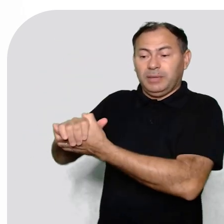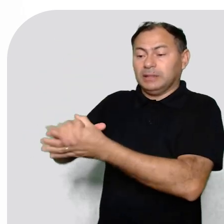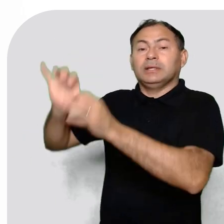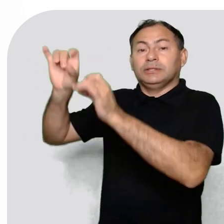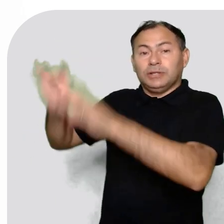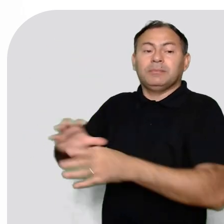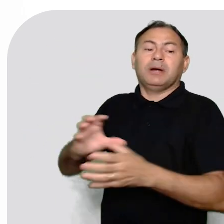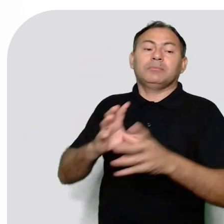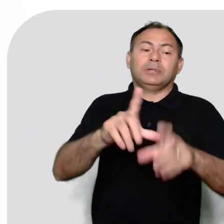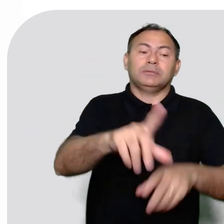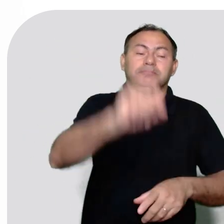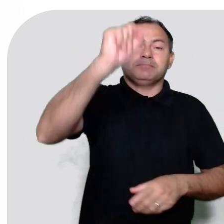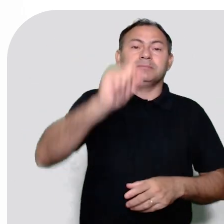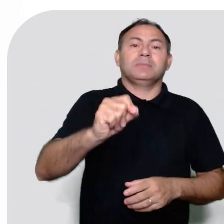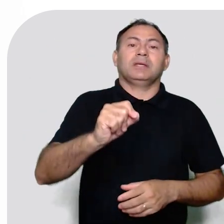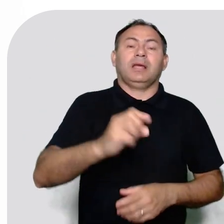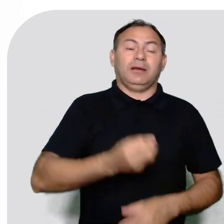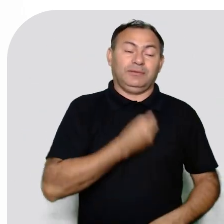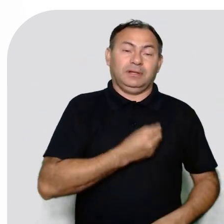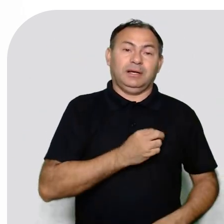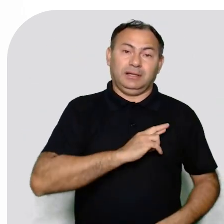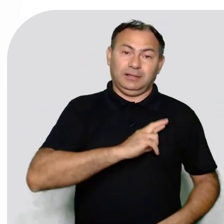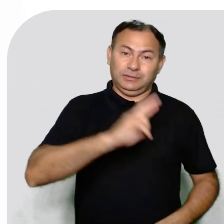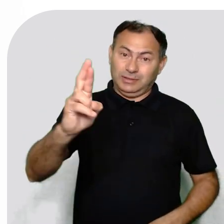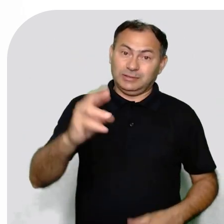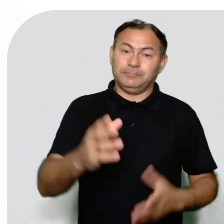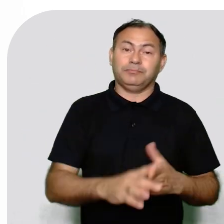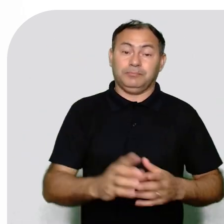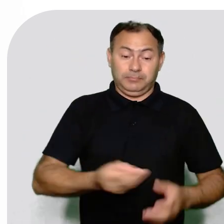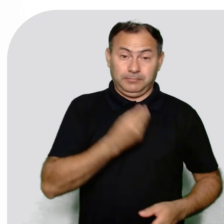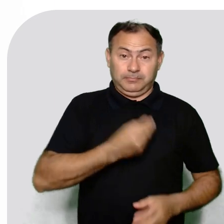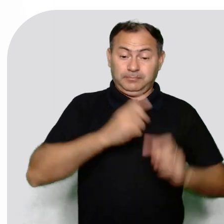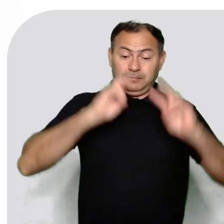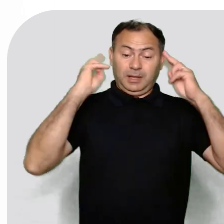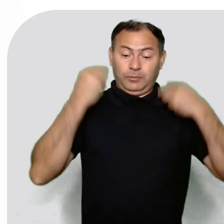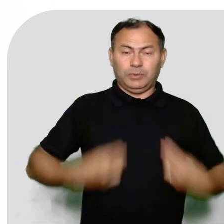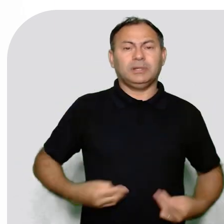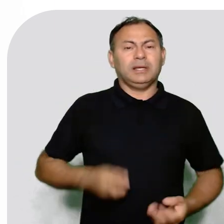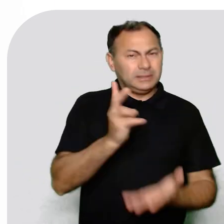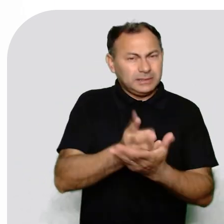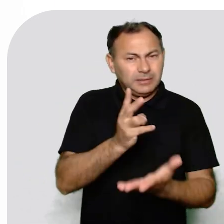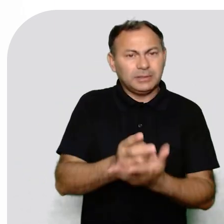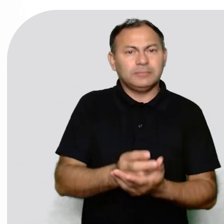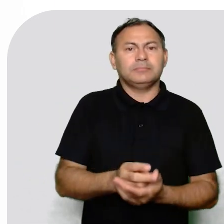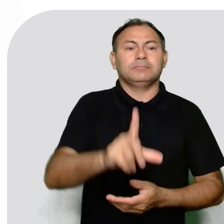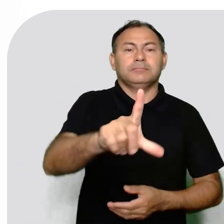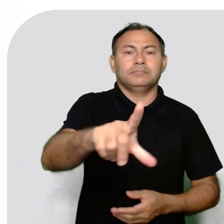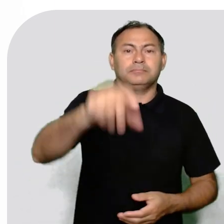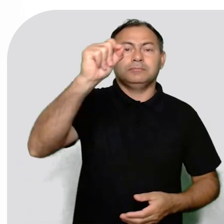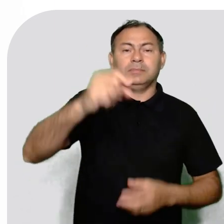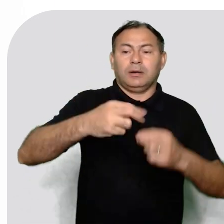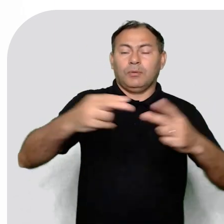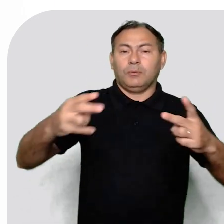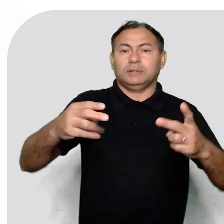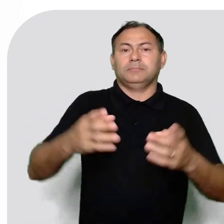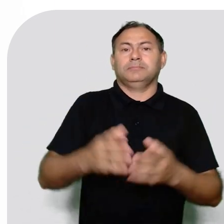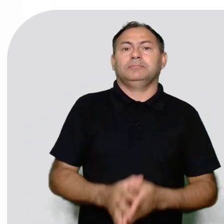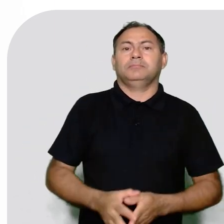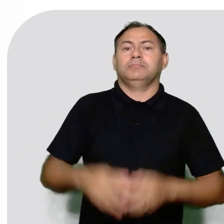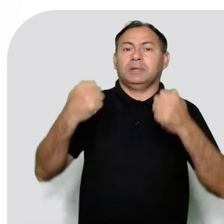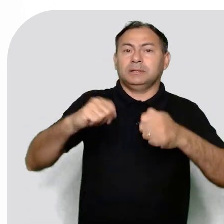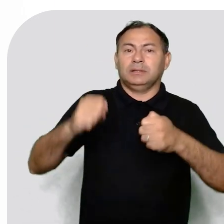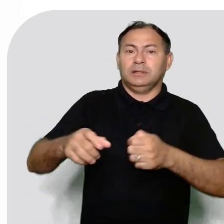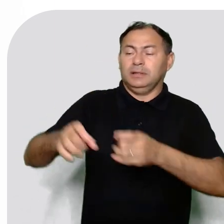um outro dom. Na vida humana, é sempre assim. Para escolher alguma coisa,